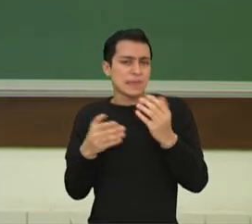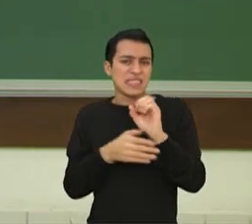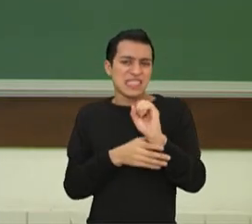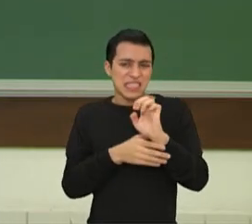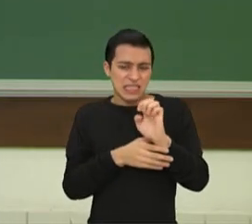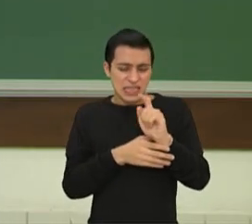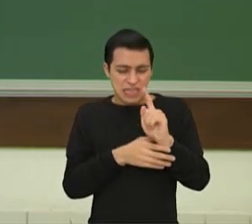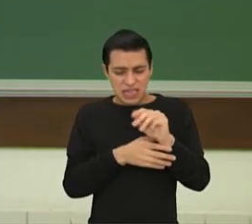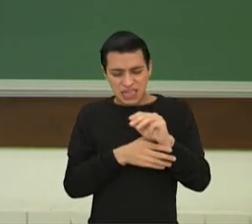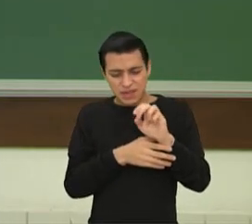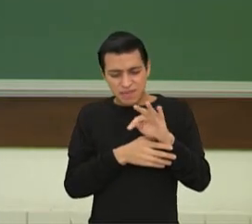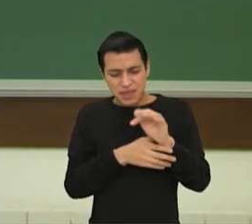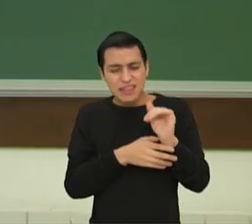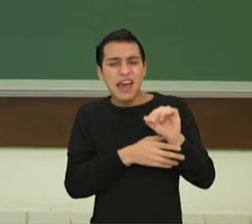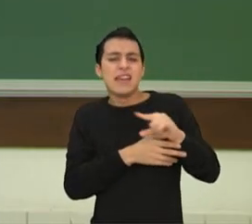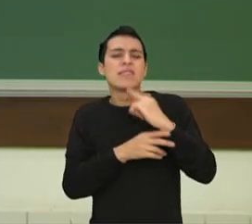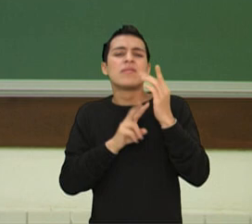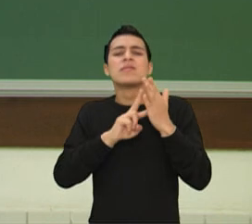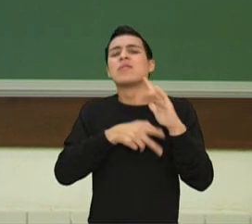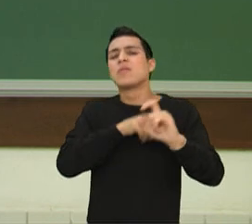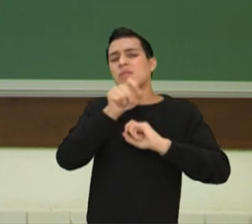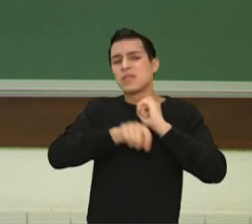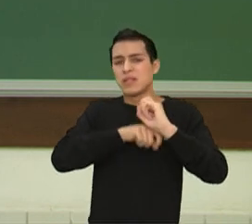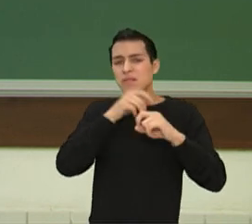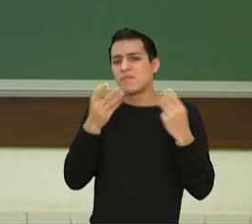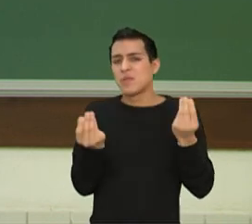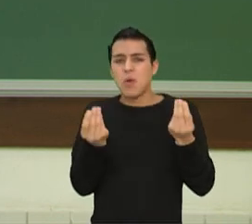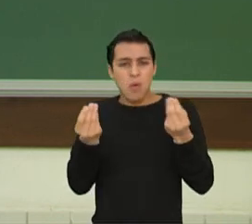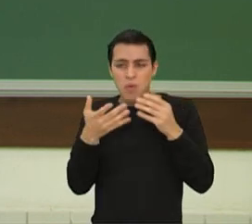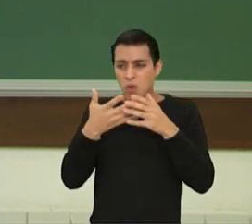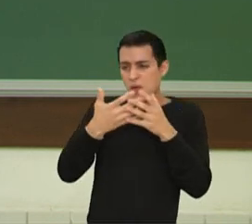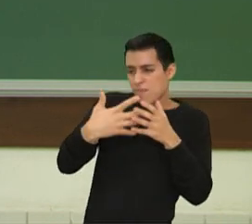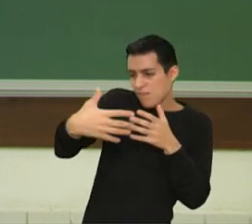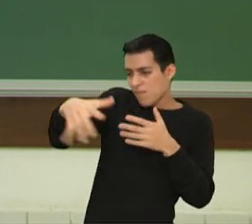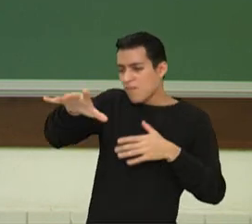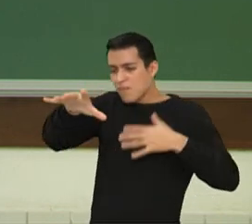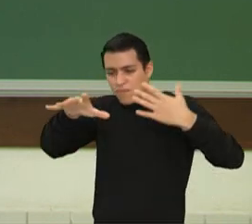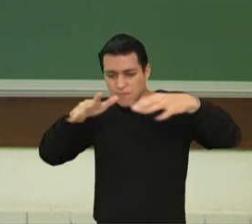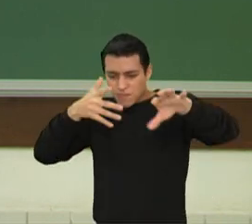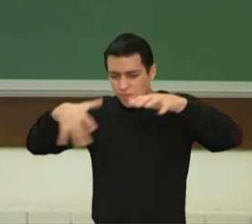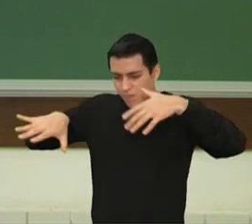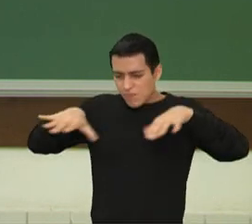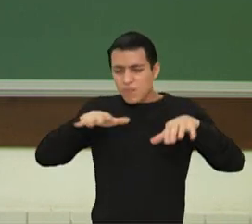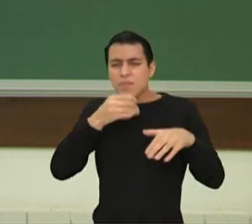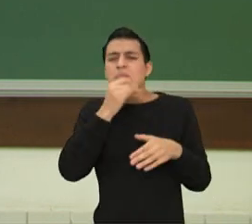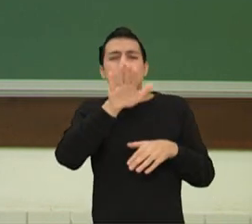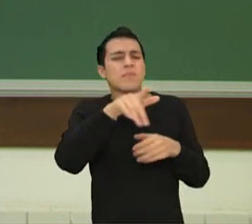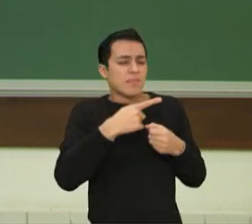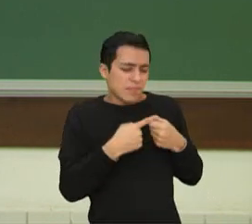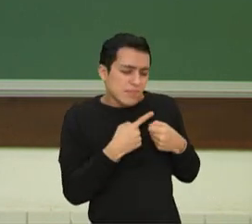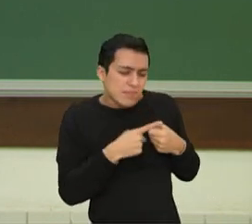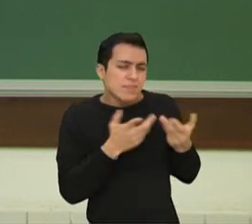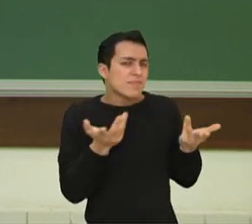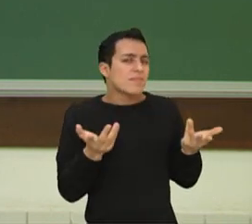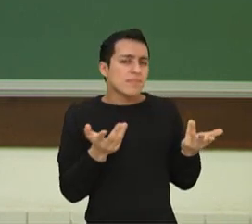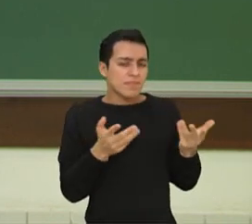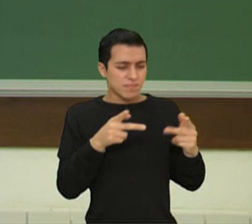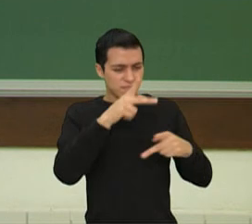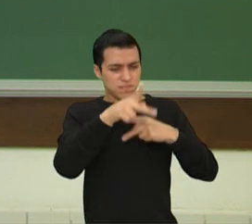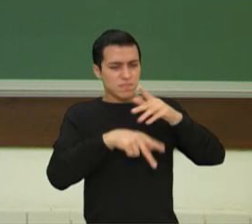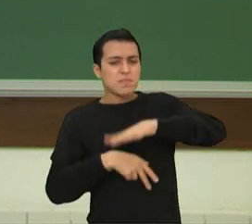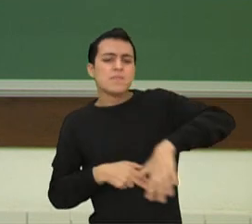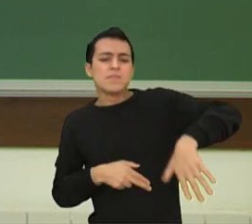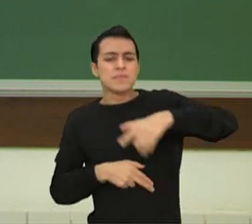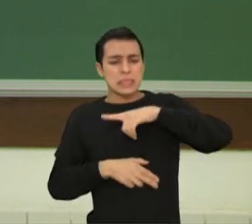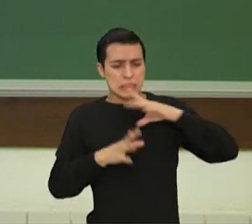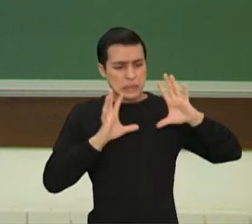dos entrevistados é realizar a divisão das pessoas de uma cidade, por exemplo. A população é dividida